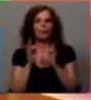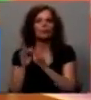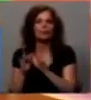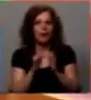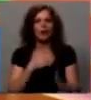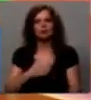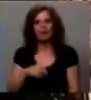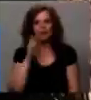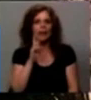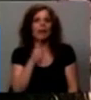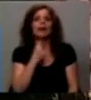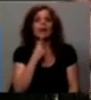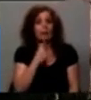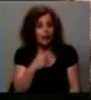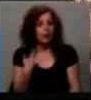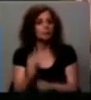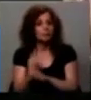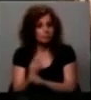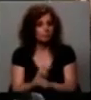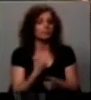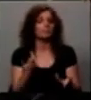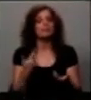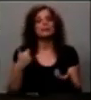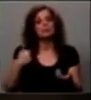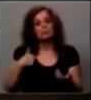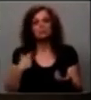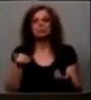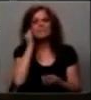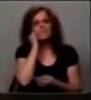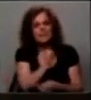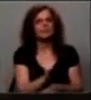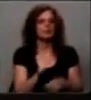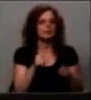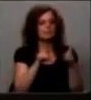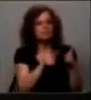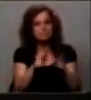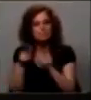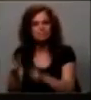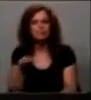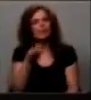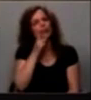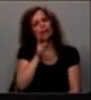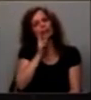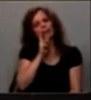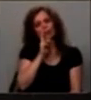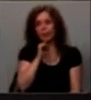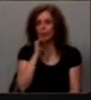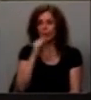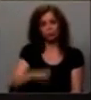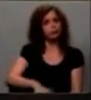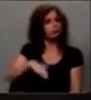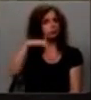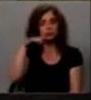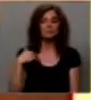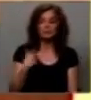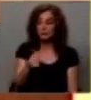ver, tem inglês, não é? E depois, entretanto, fui vendo muitos filmes, séries, é sempre uma coisa que tem estado presente. Eu lembro-me também que quando eu era